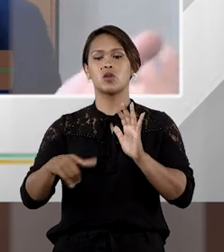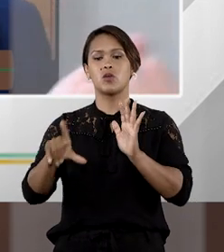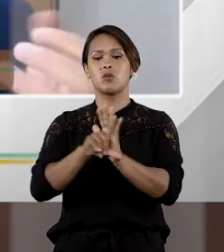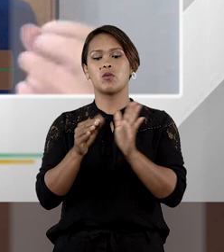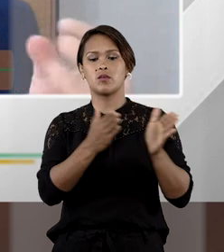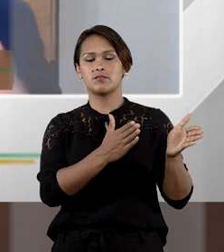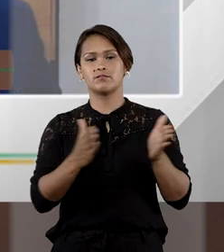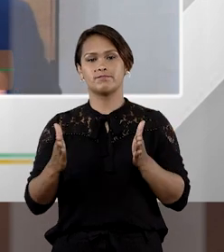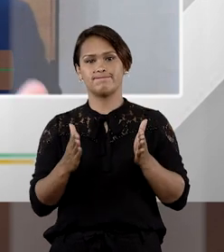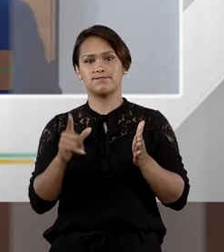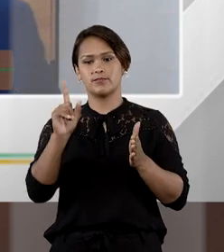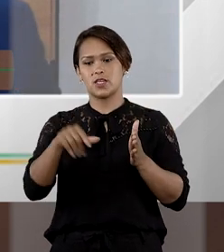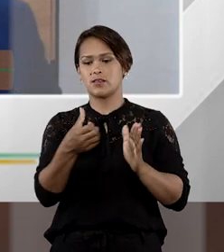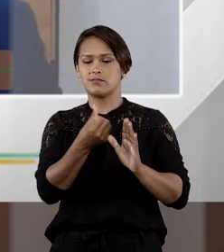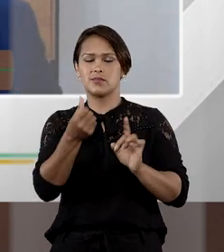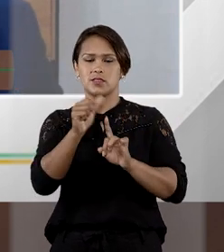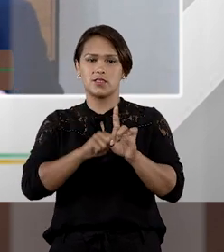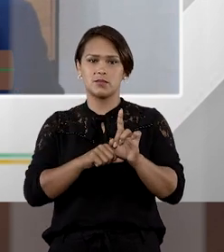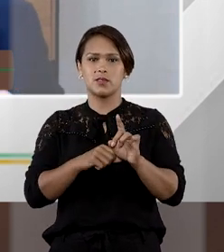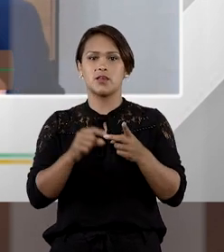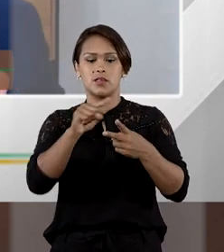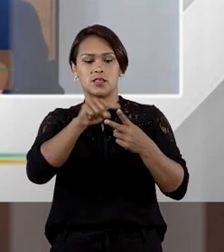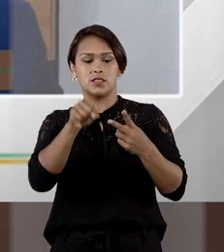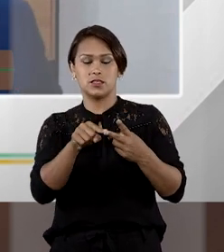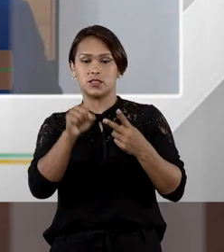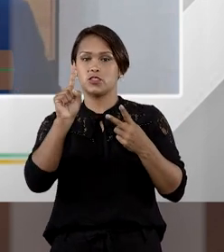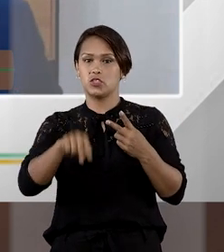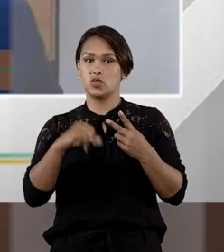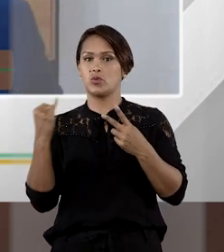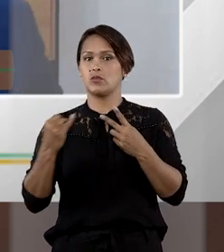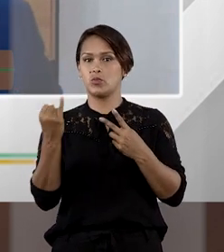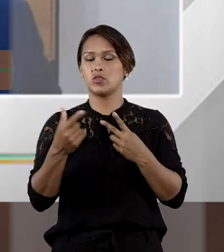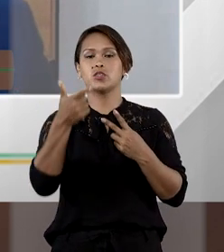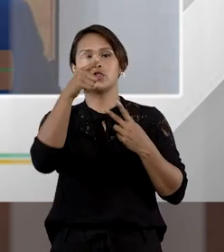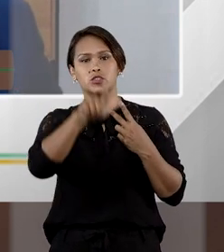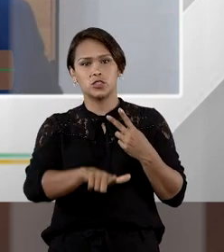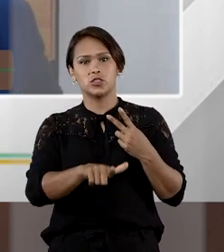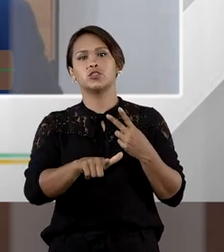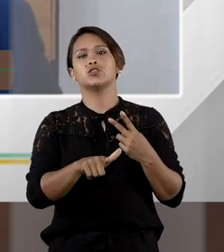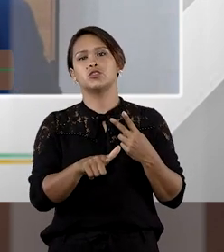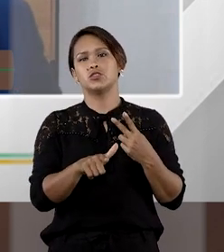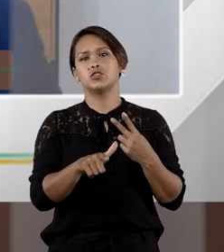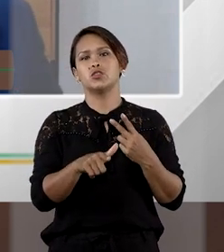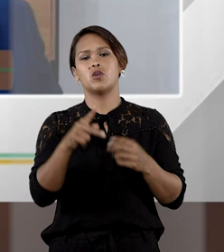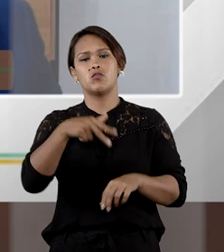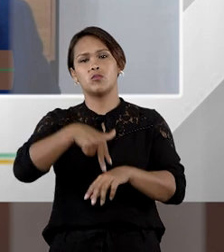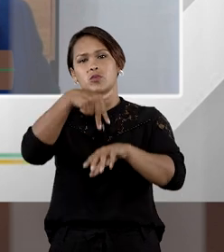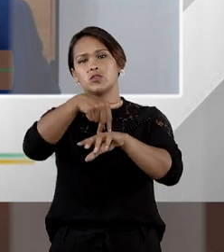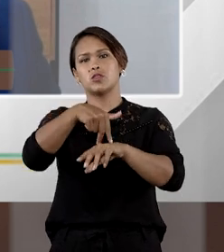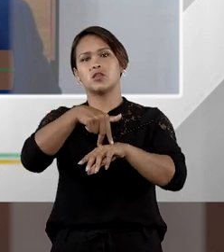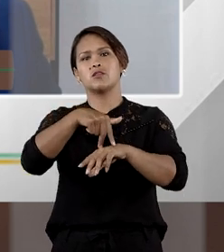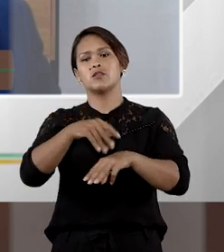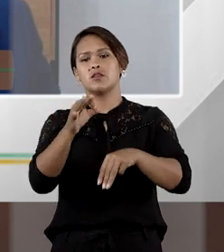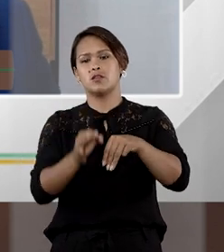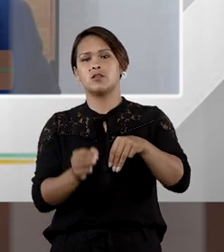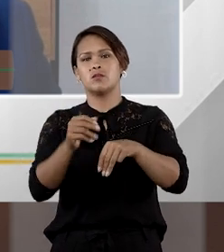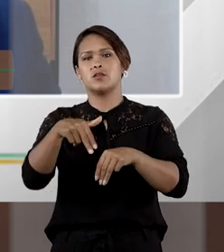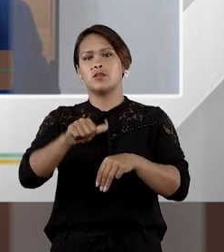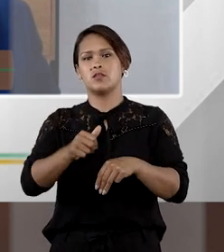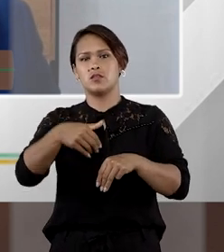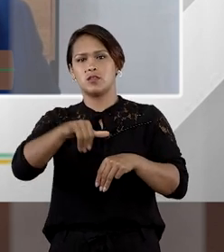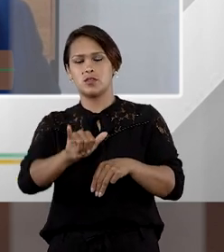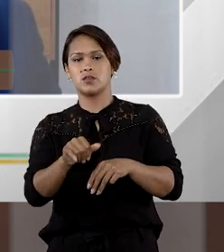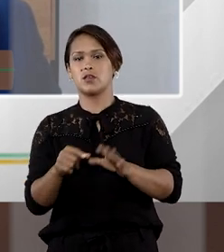lei temporária. Né? Essa é a primeira observação. Segunda observação, de novo, o protagonismo da ministra Nancy, porque ela